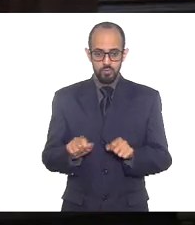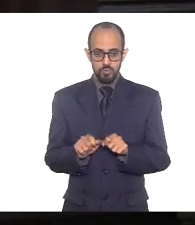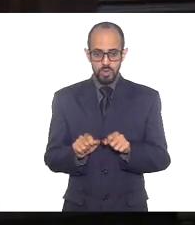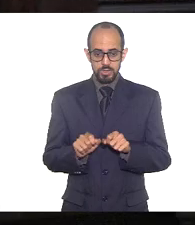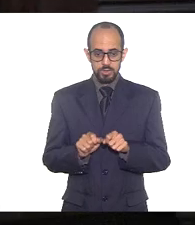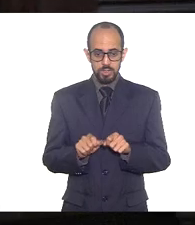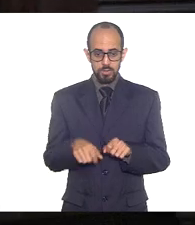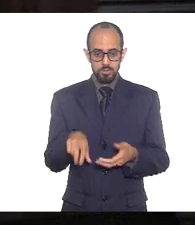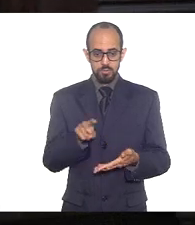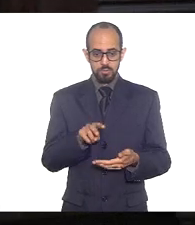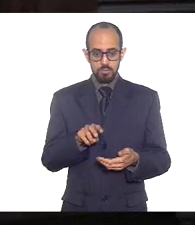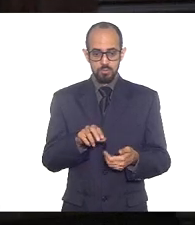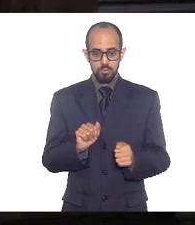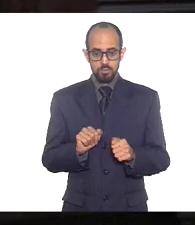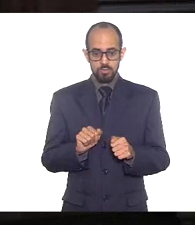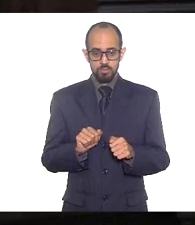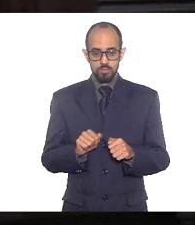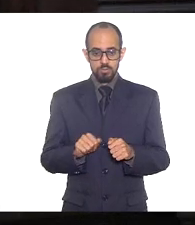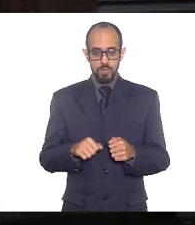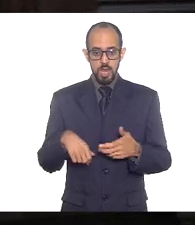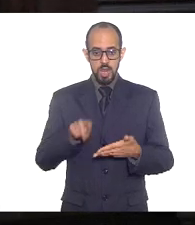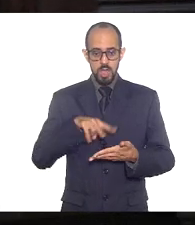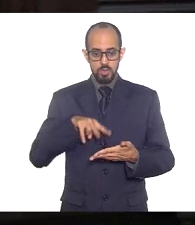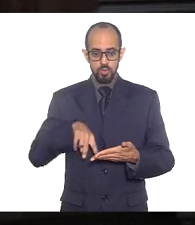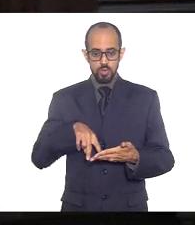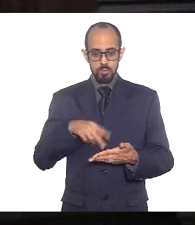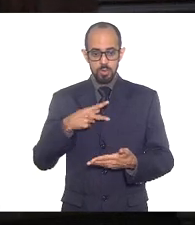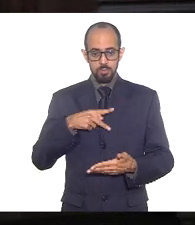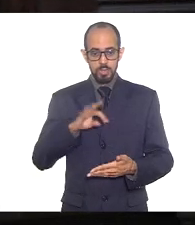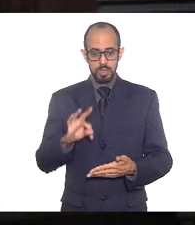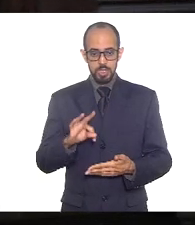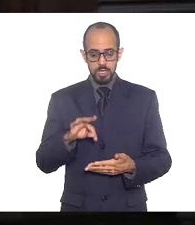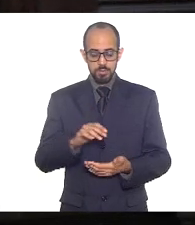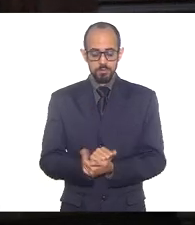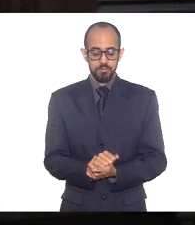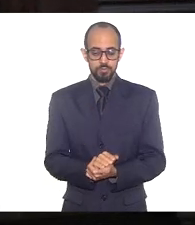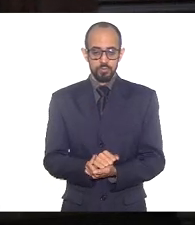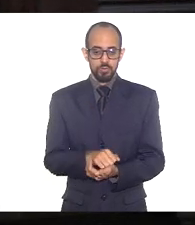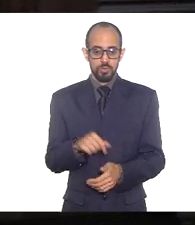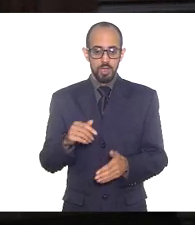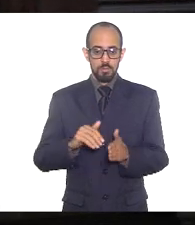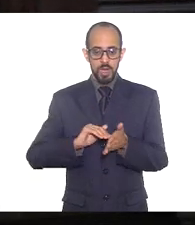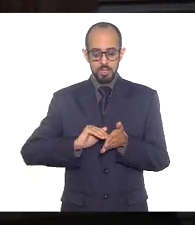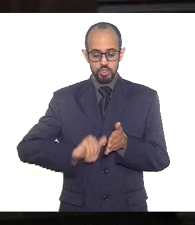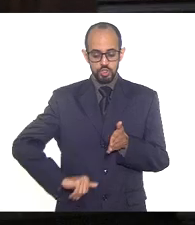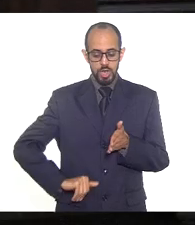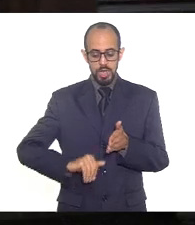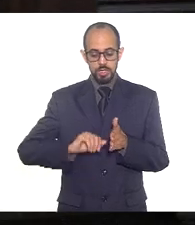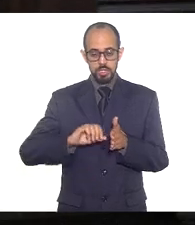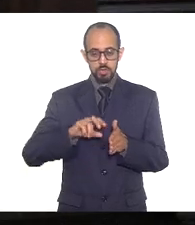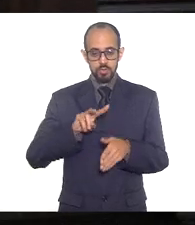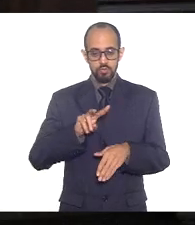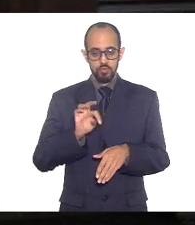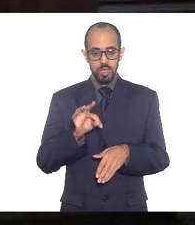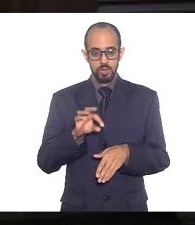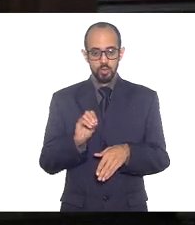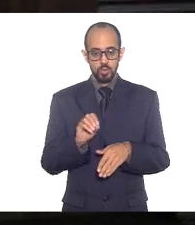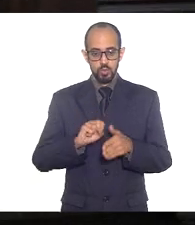encaminhamento pela bancada do PT é pela derrubada do veto